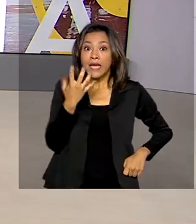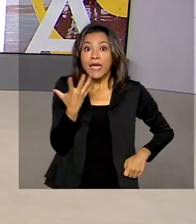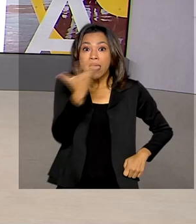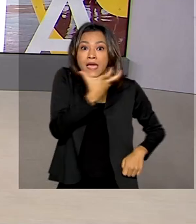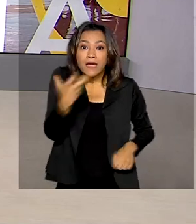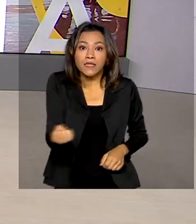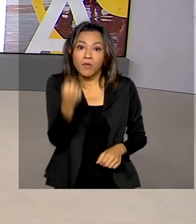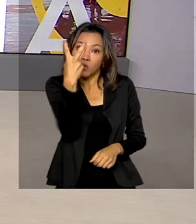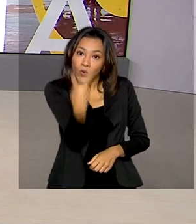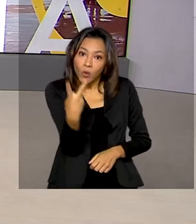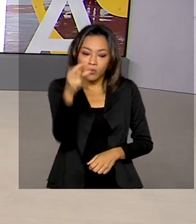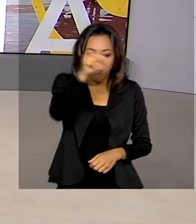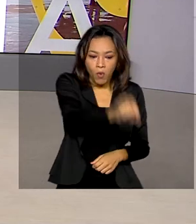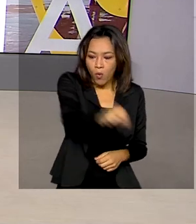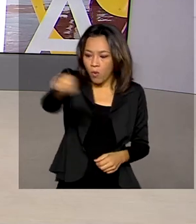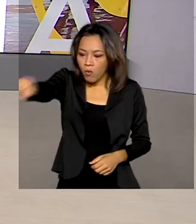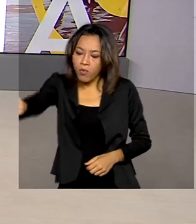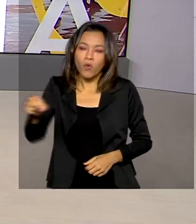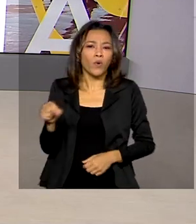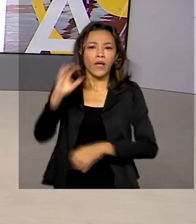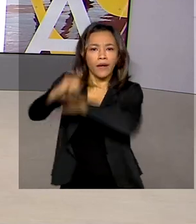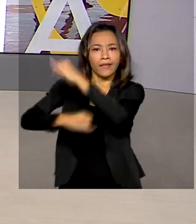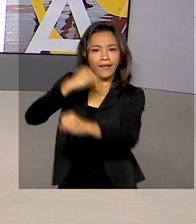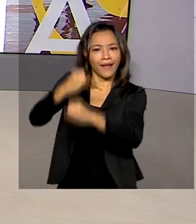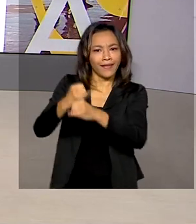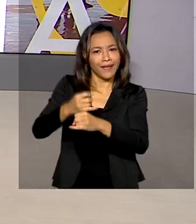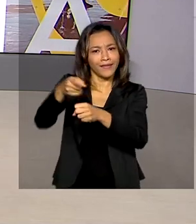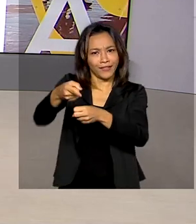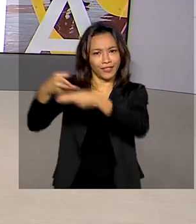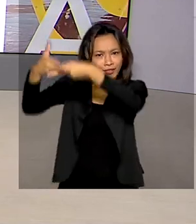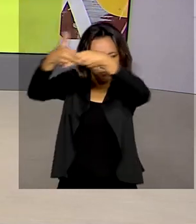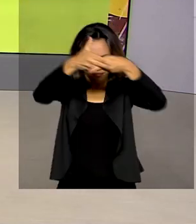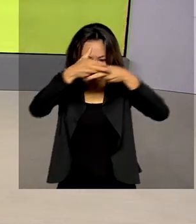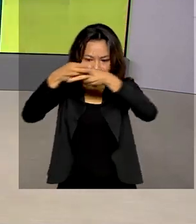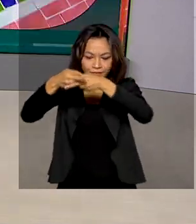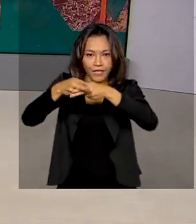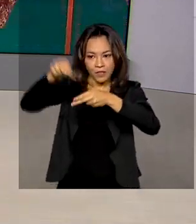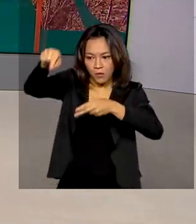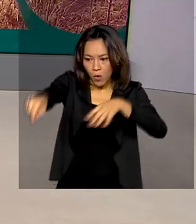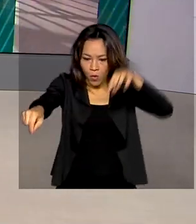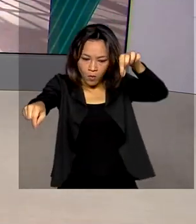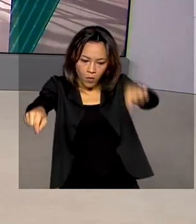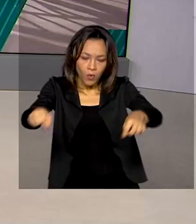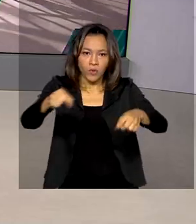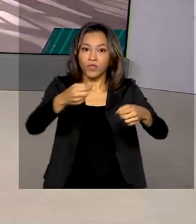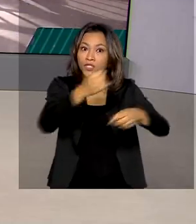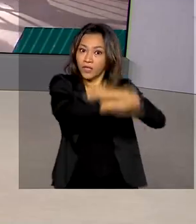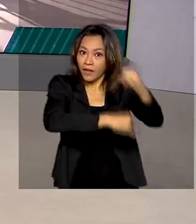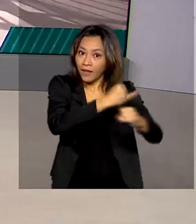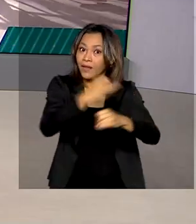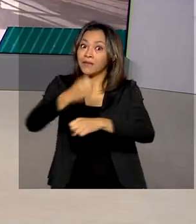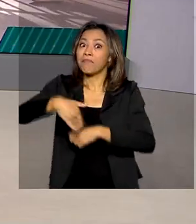internet banda larga via satélite do programa Wi-Fi Brasil. Os pontos vão beneficiar mais de 5 mil habitantes.